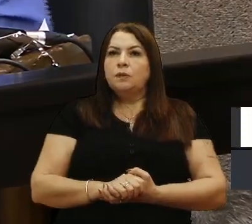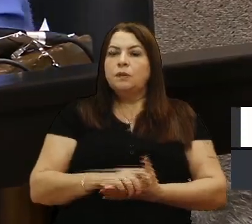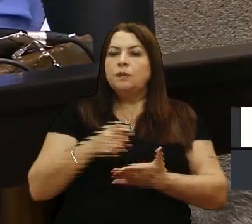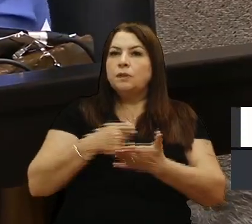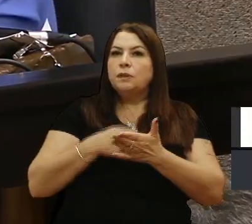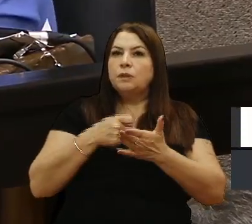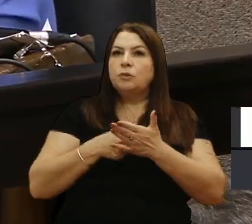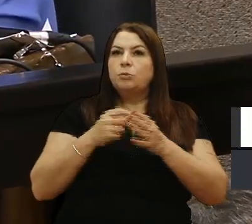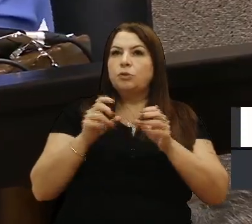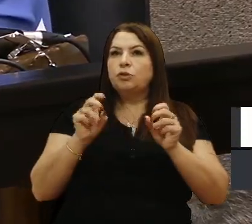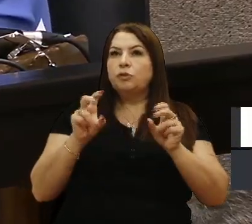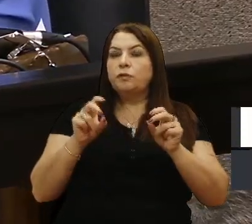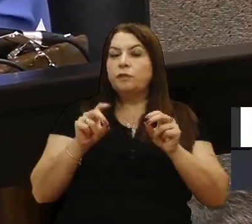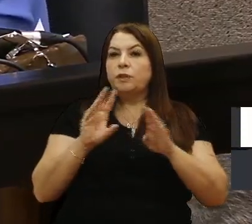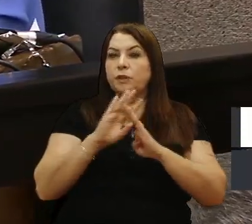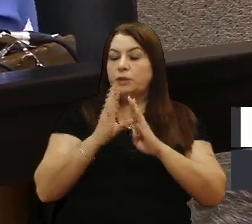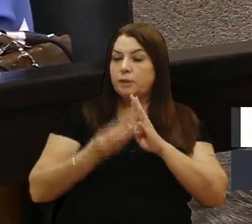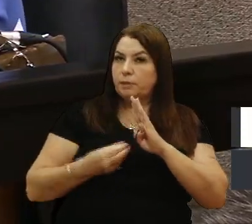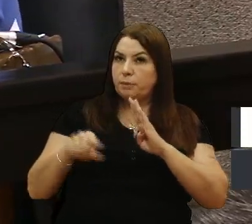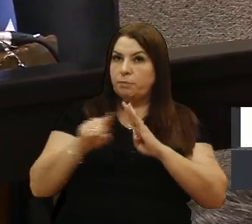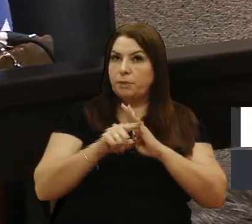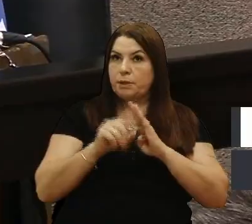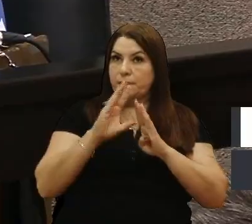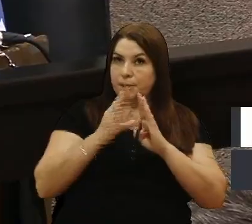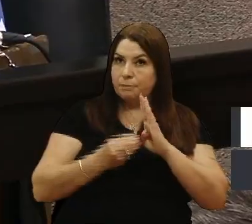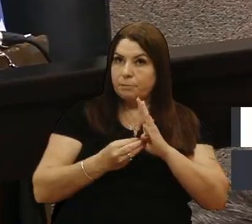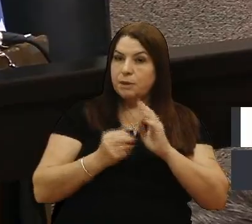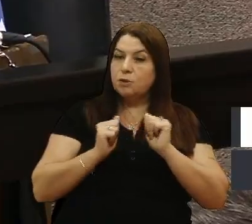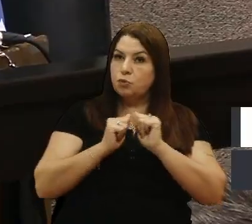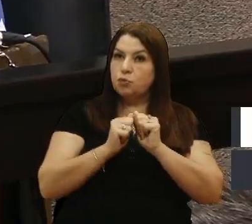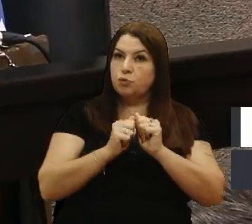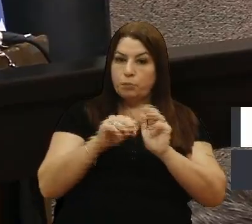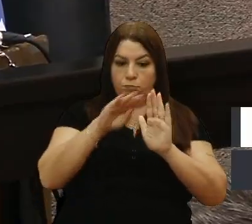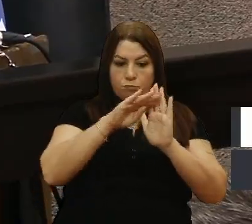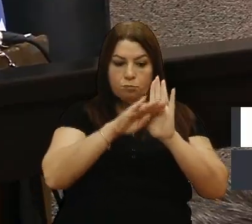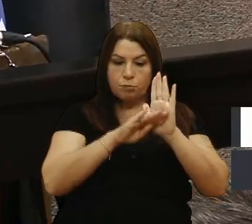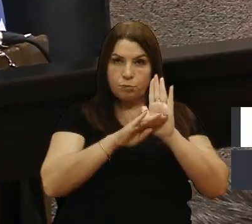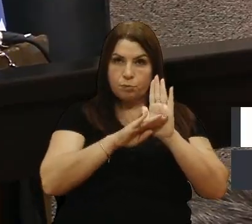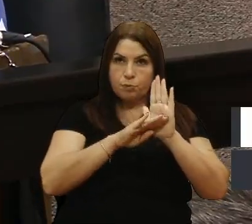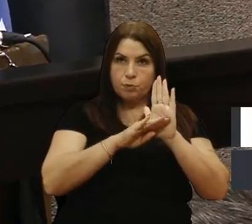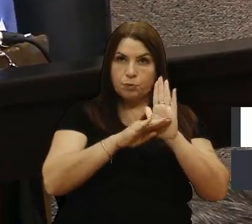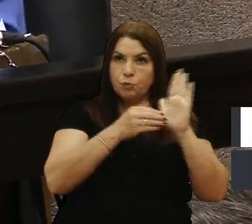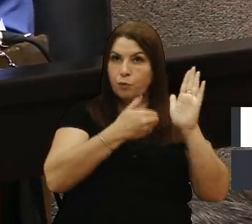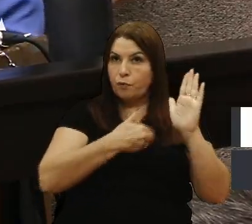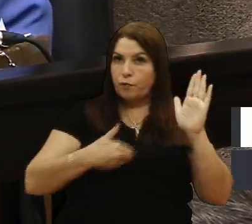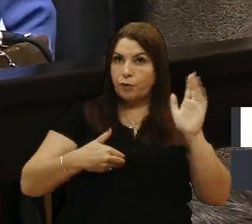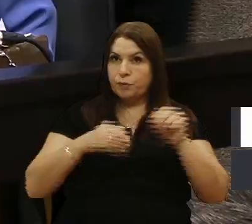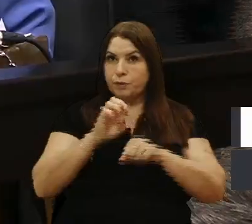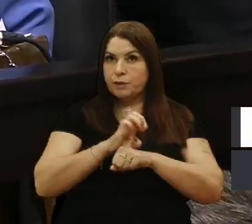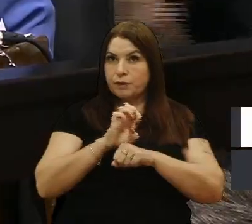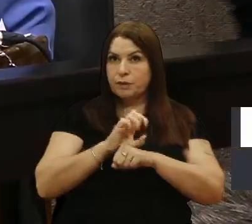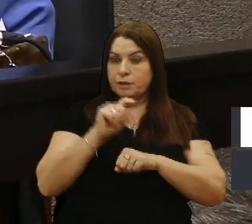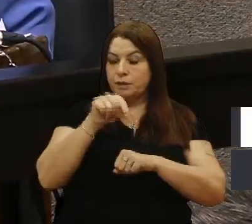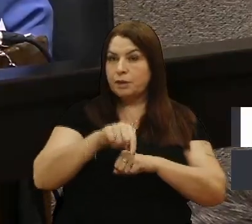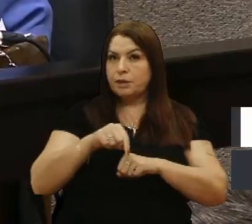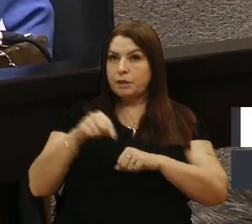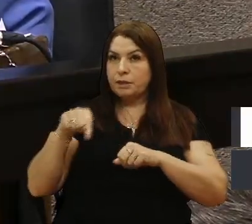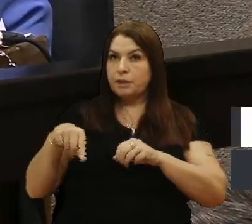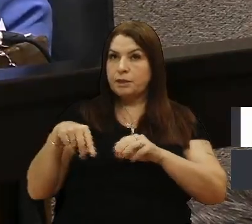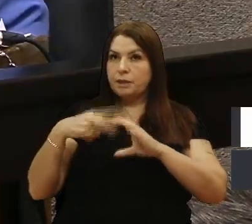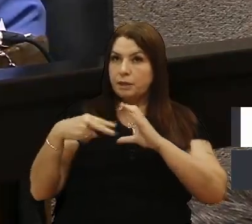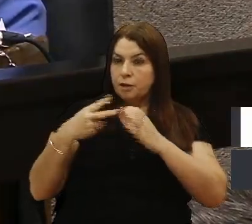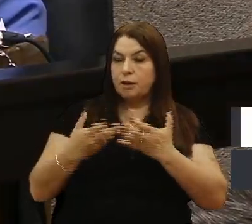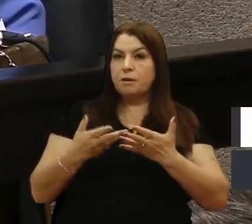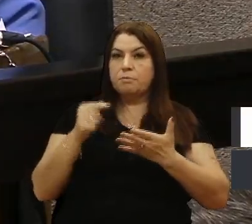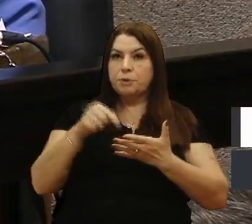tentativa de privatização do SAMAI estar numa listagem do governo do estado, sem a sua casa aqui, né,